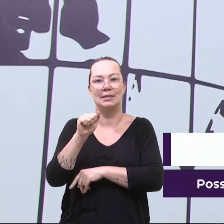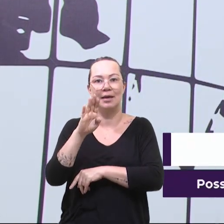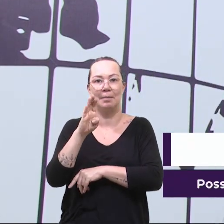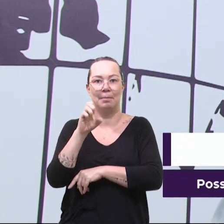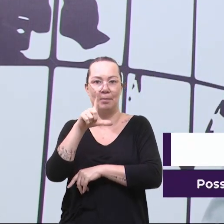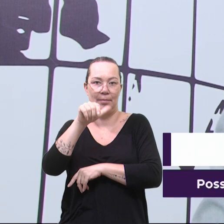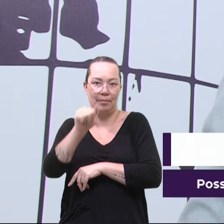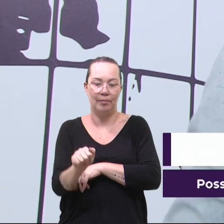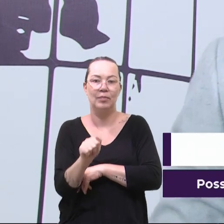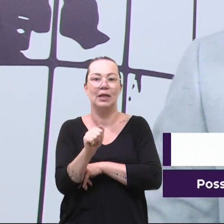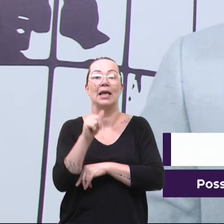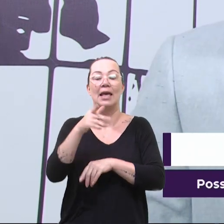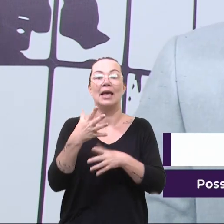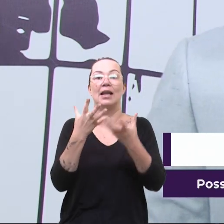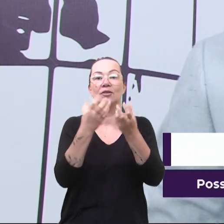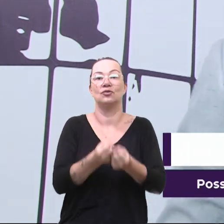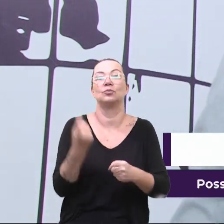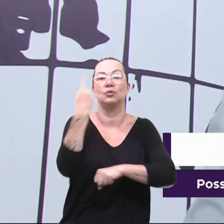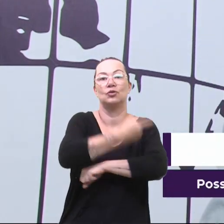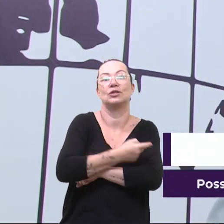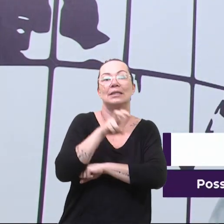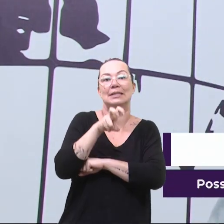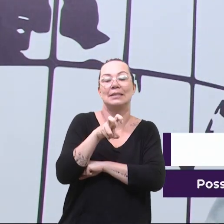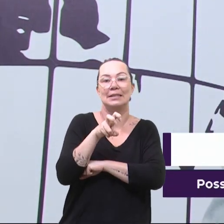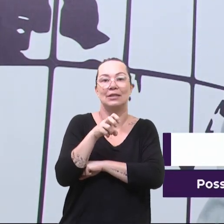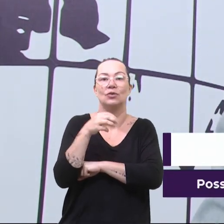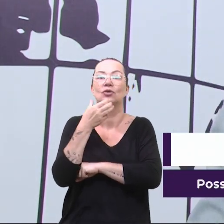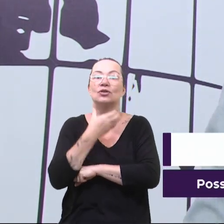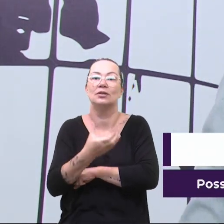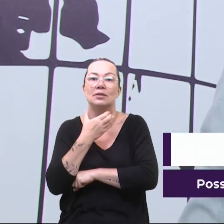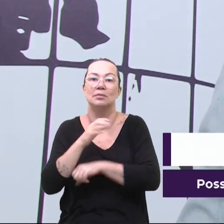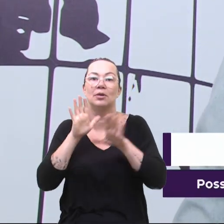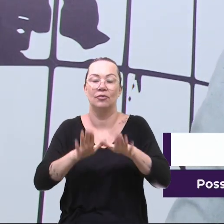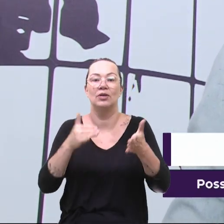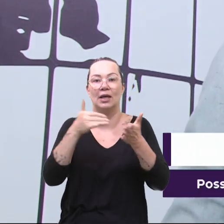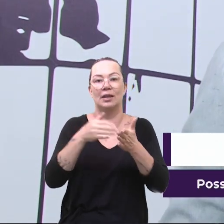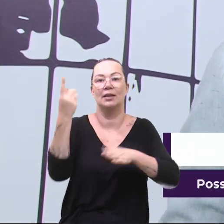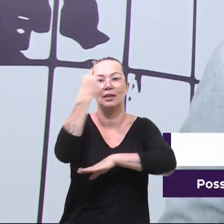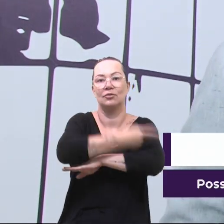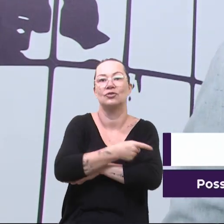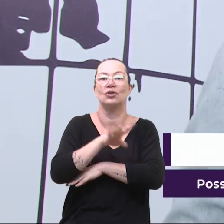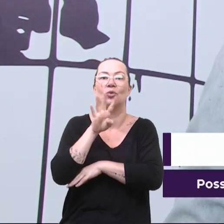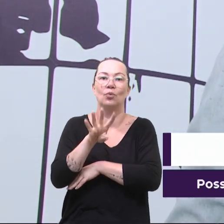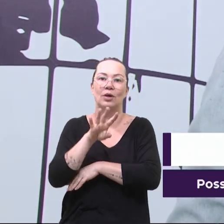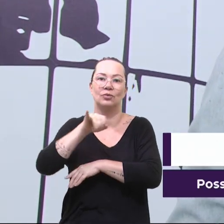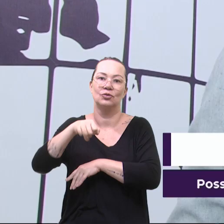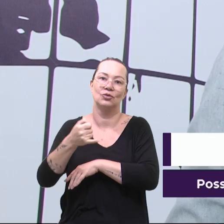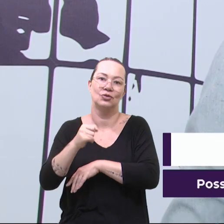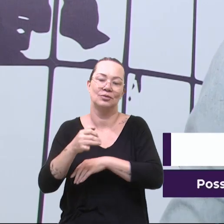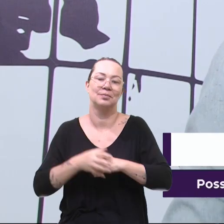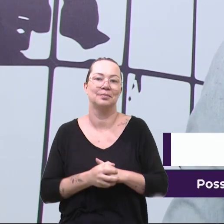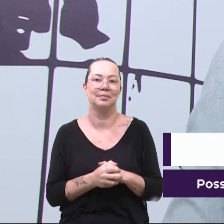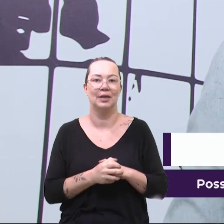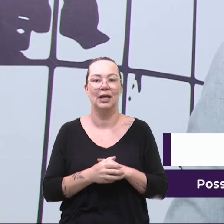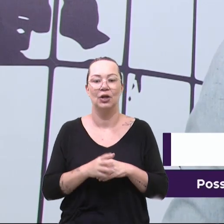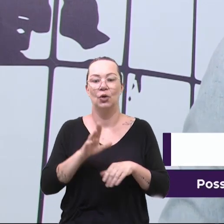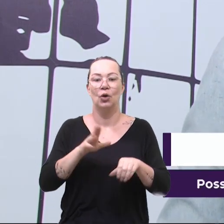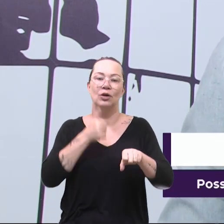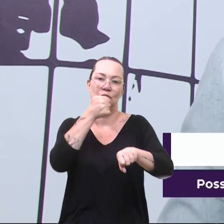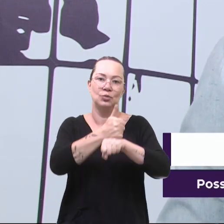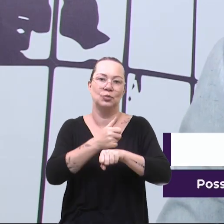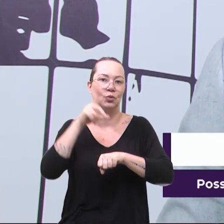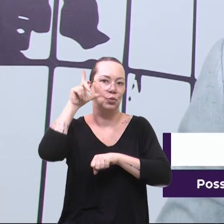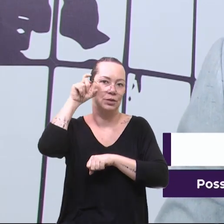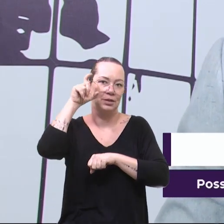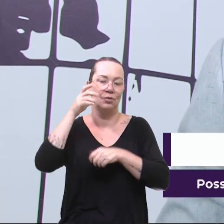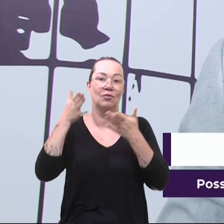assumiu no dia 5 de dezembro e fica conosco agora até o dia 4 de janeiro, ocupando a vaga do vereador Maurício Scalco. E você confere agora um